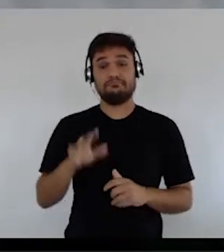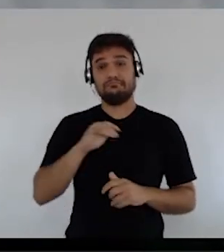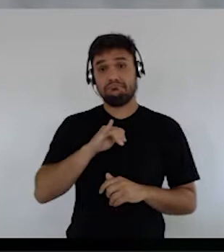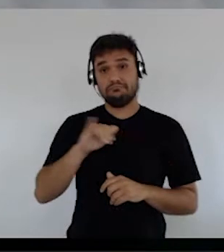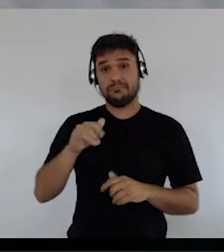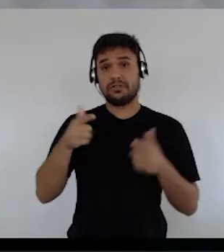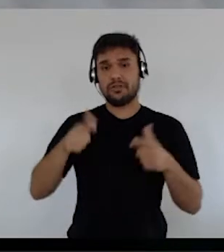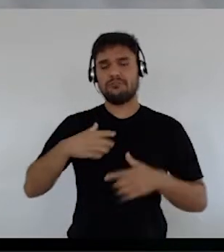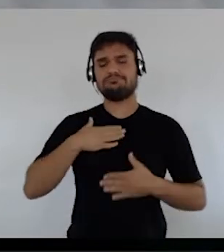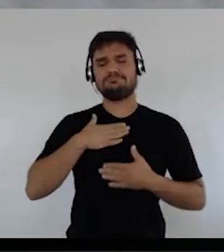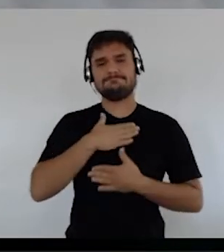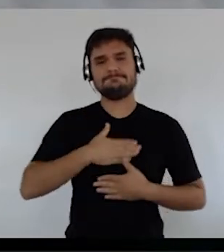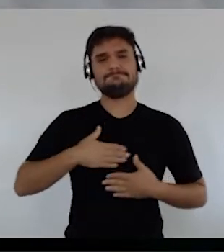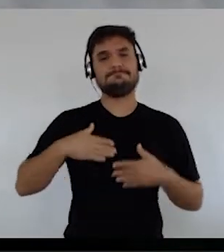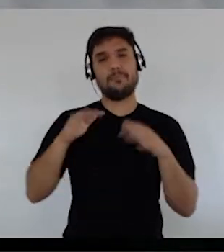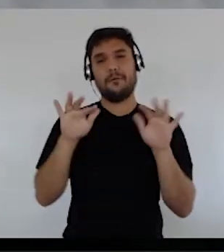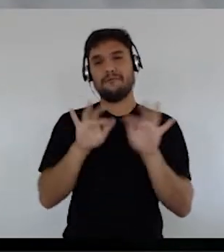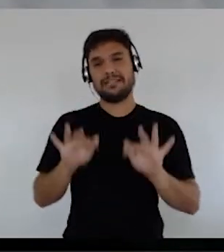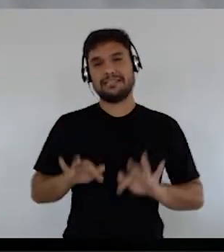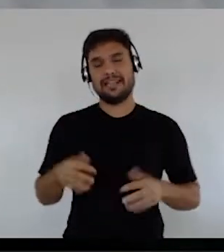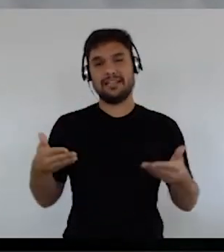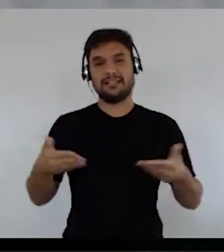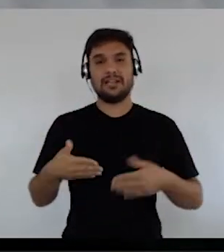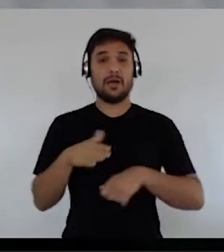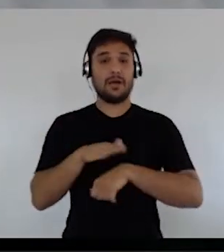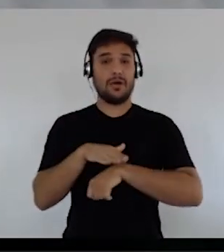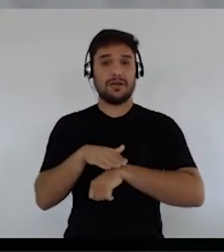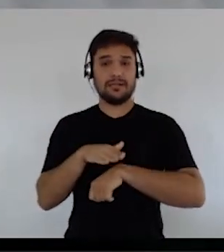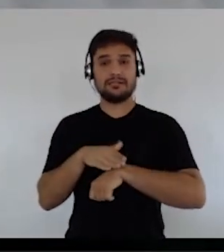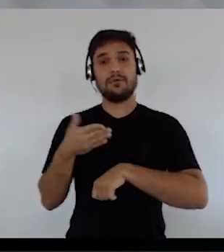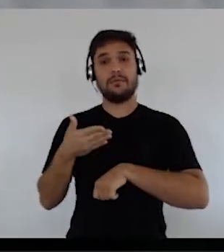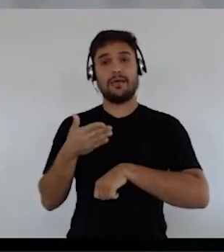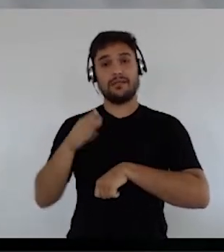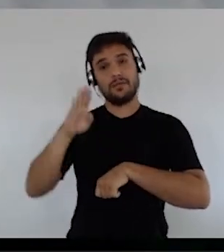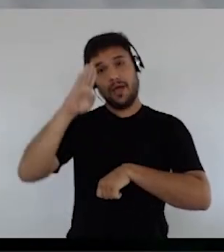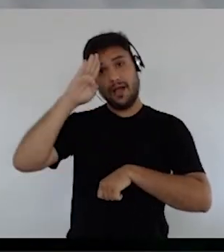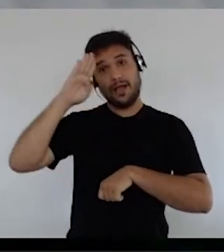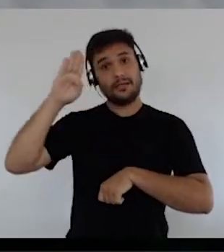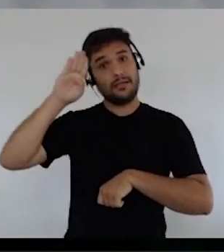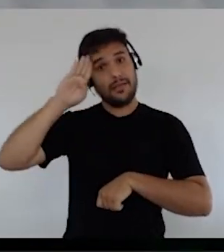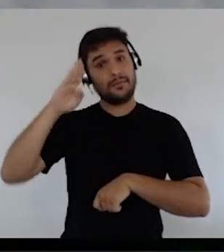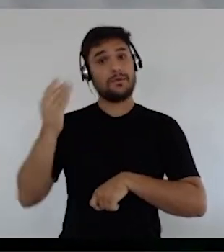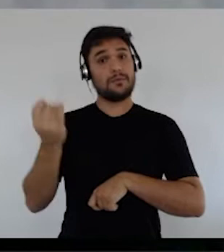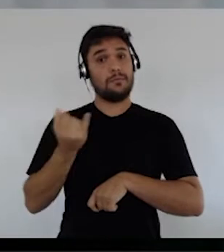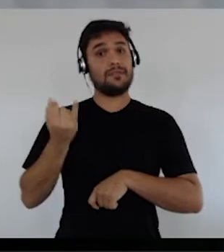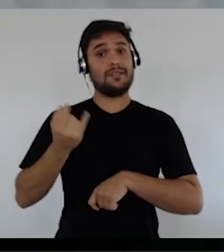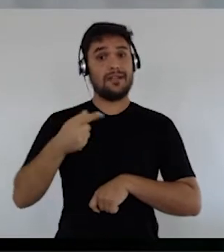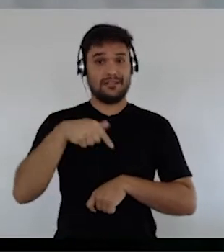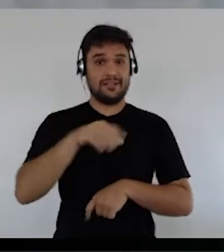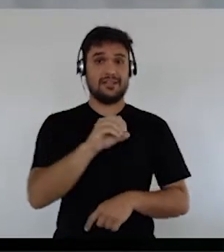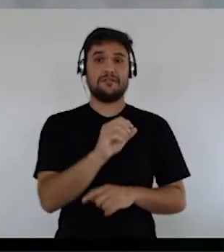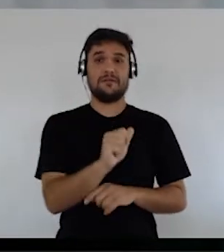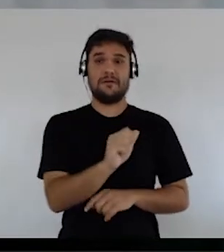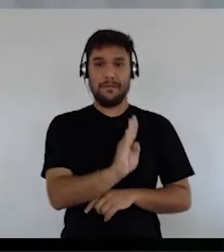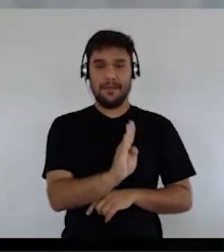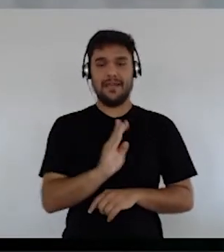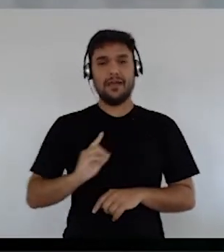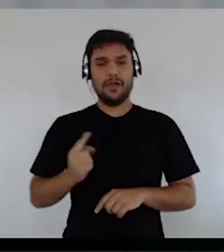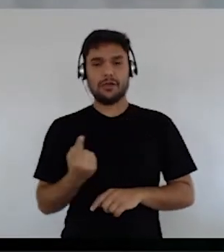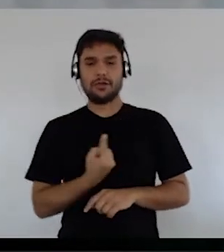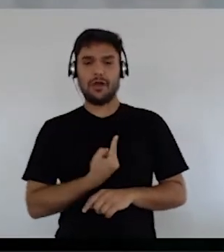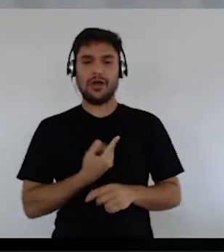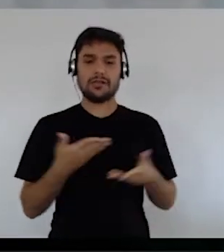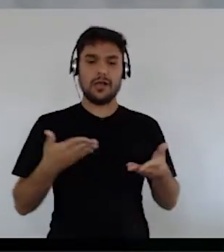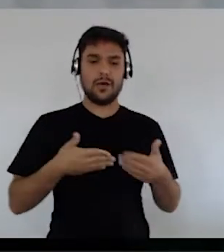reafirmando que é uma alegria ter consigo nesse momento acadêmico tão relevante para a nossa ordem, e nós tentamos aprimorar